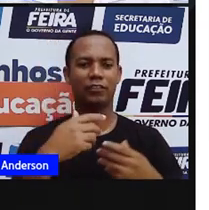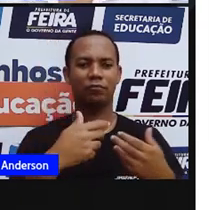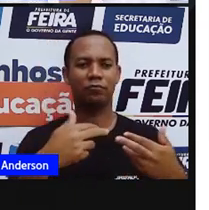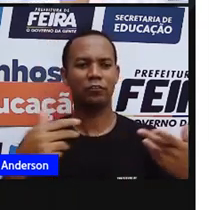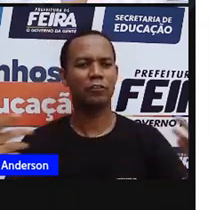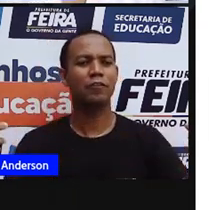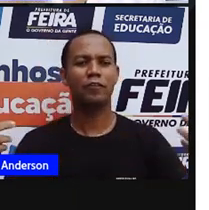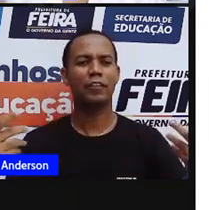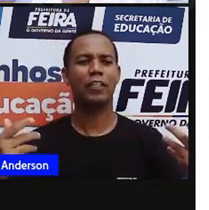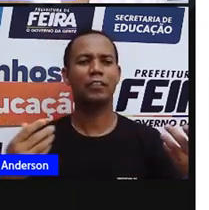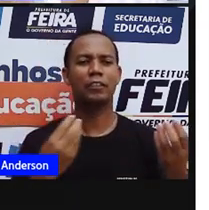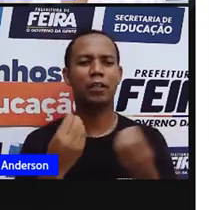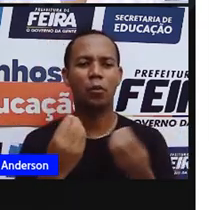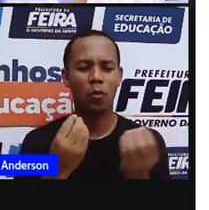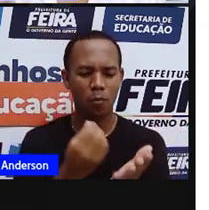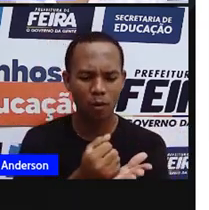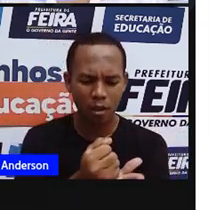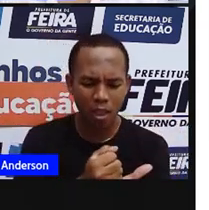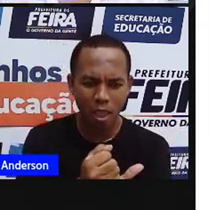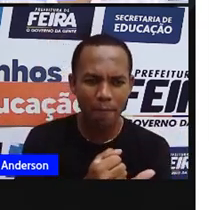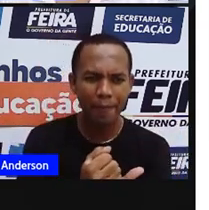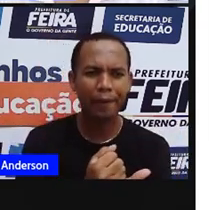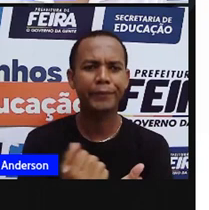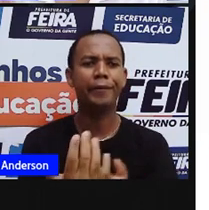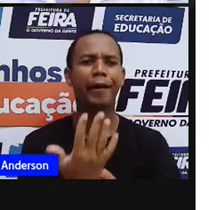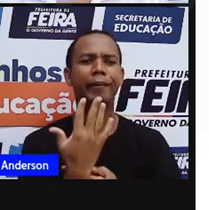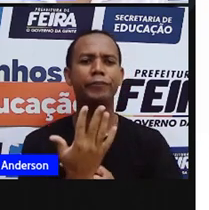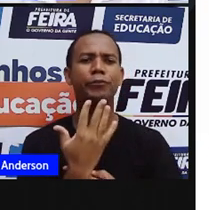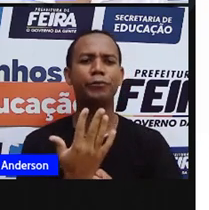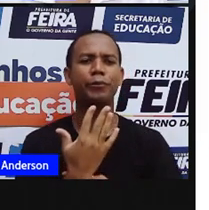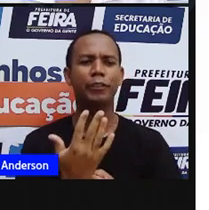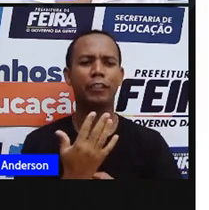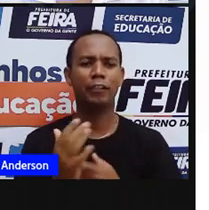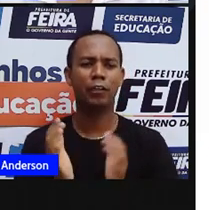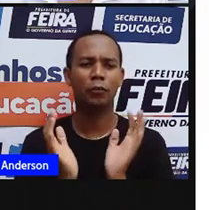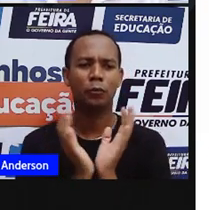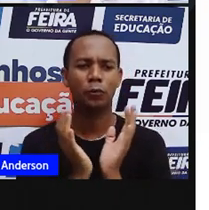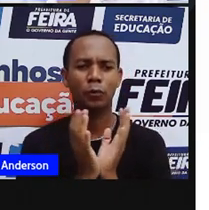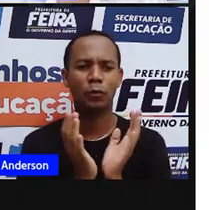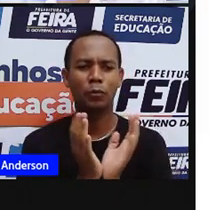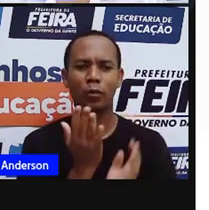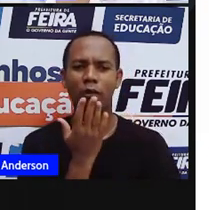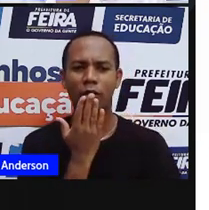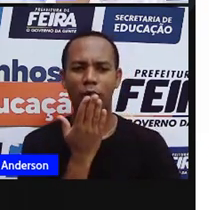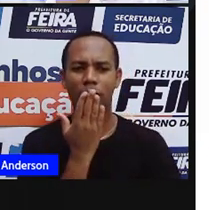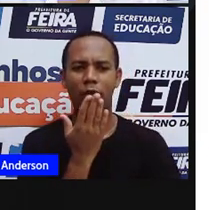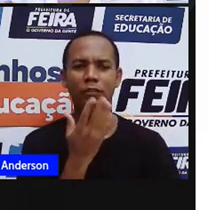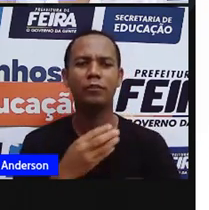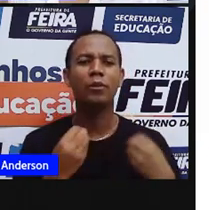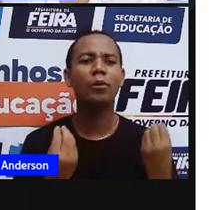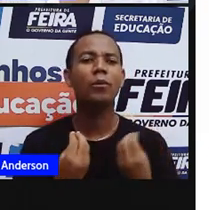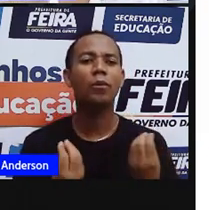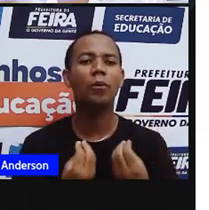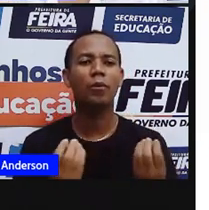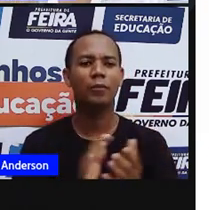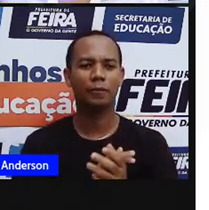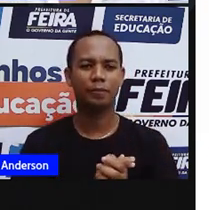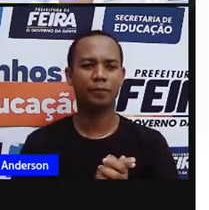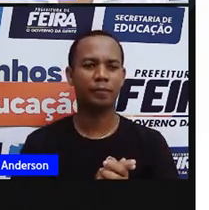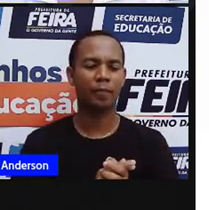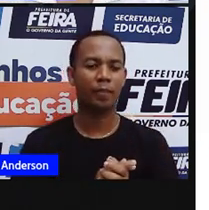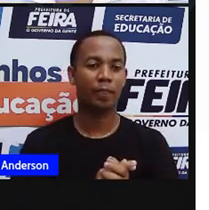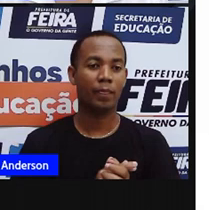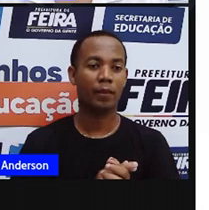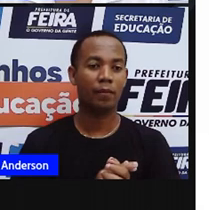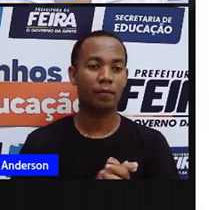medicinais. A PRO várias vezes eu falando aqui de como os indígenas, eles tinham uma relação